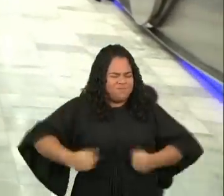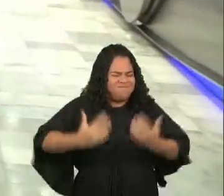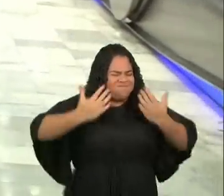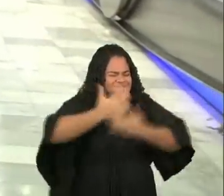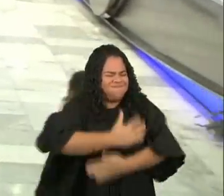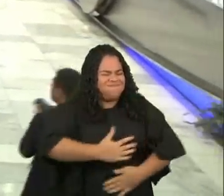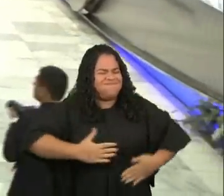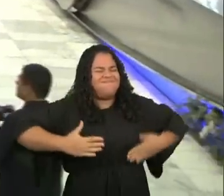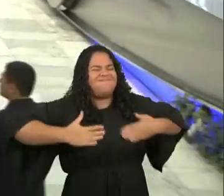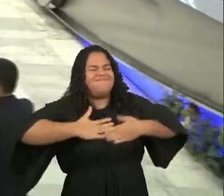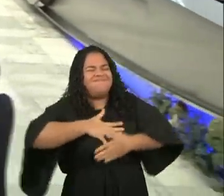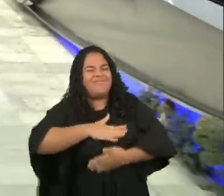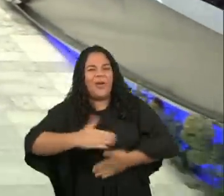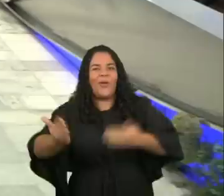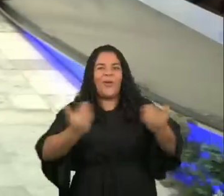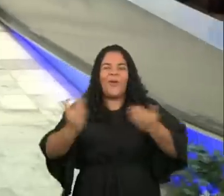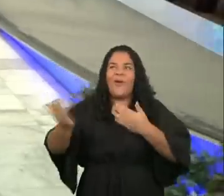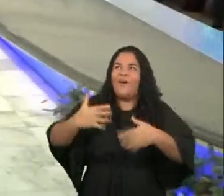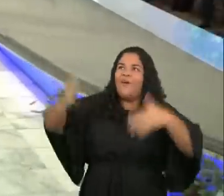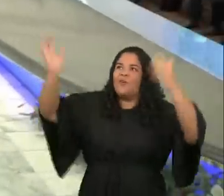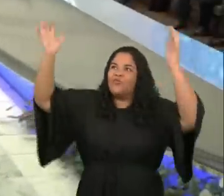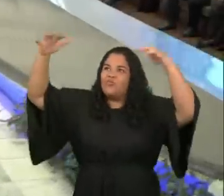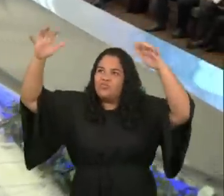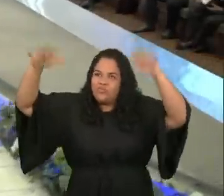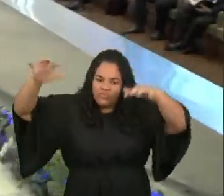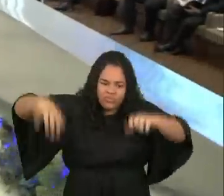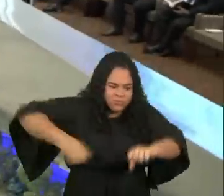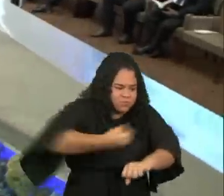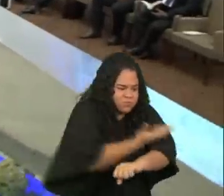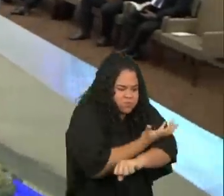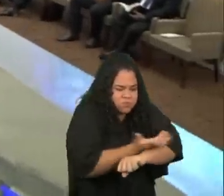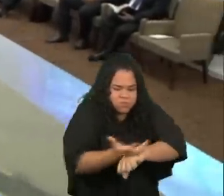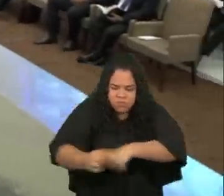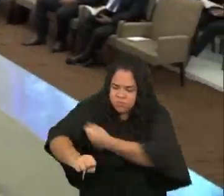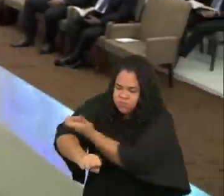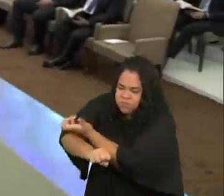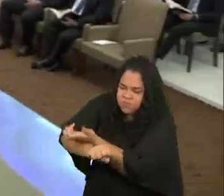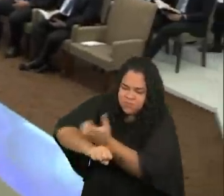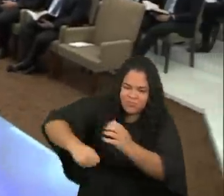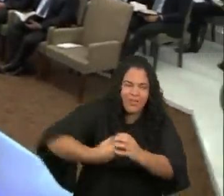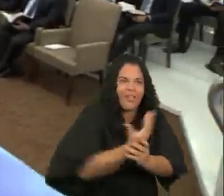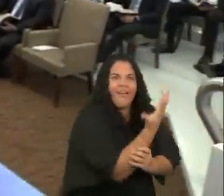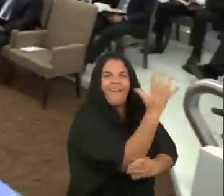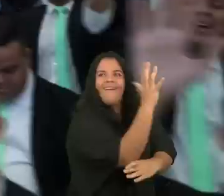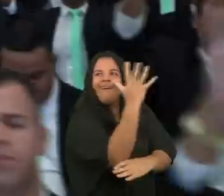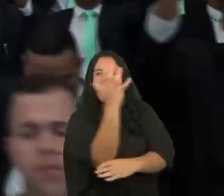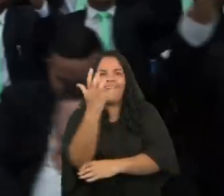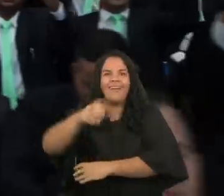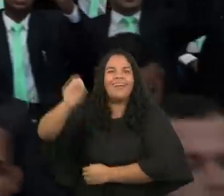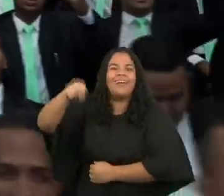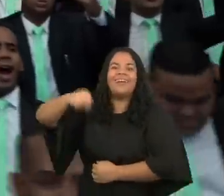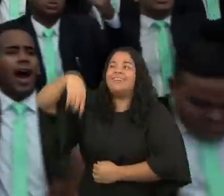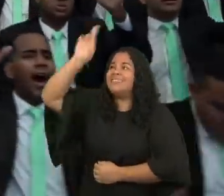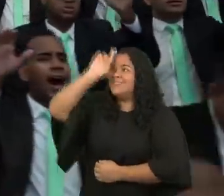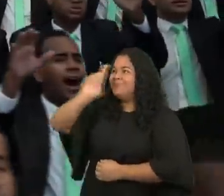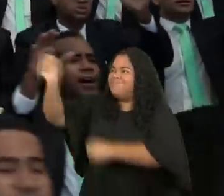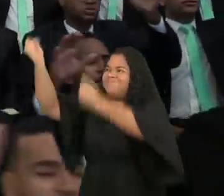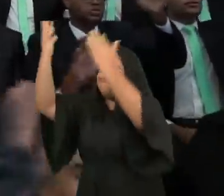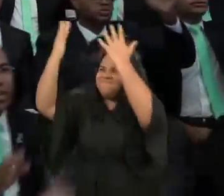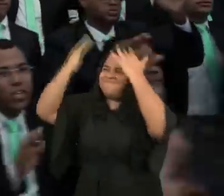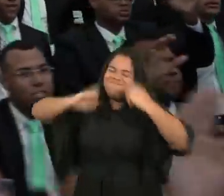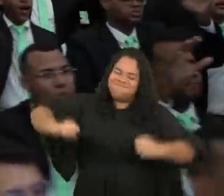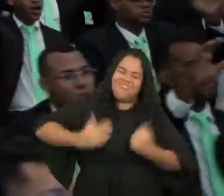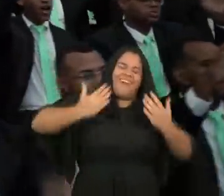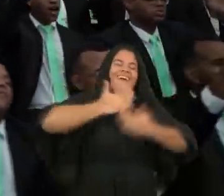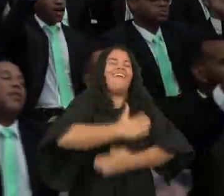como chuva seródia que rega a terra, começa a sentir a chuva de Deus, porque nós estamos exaltando crer